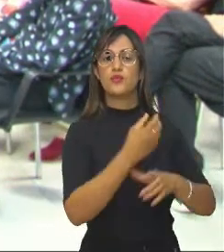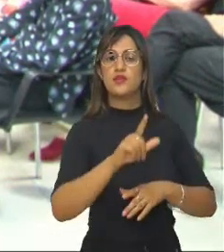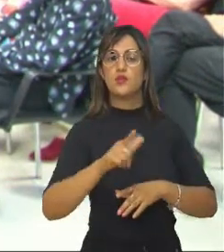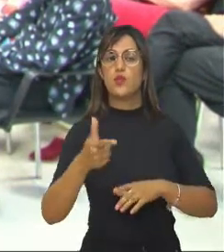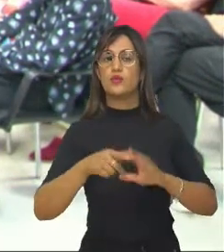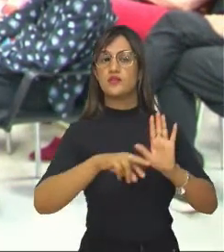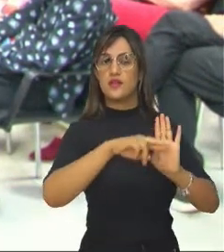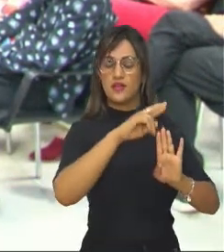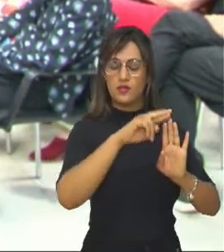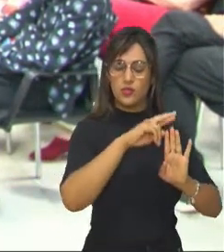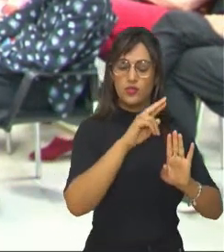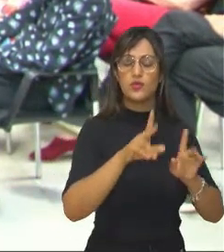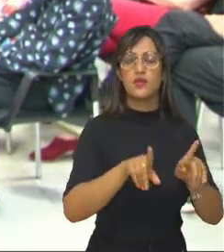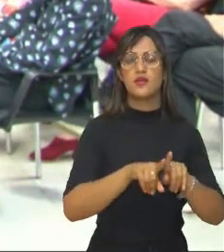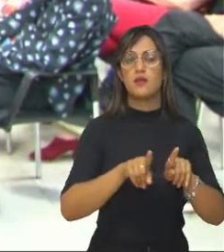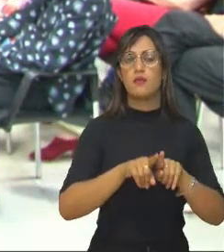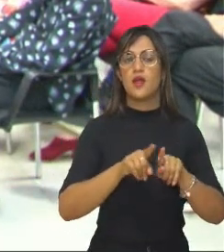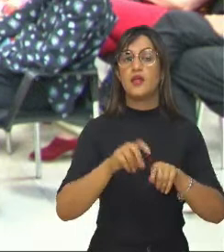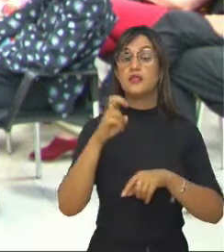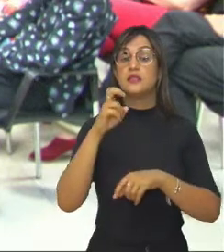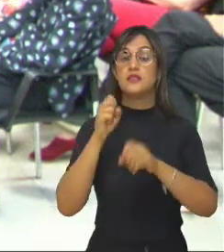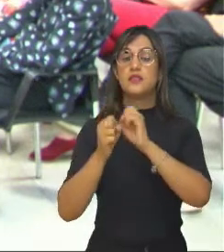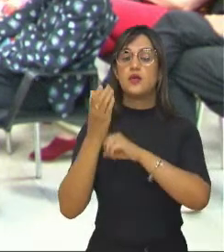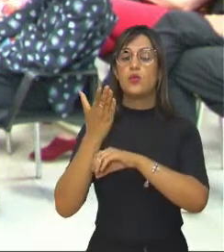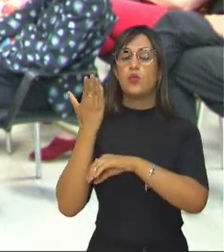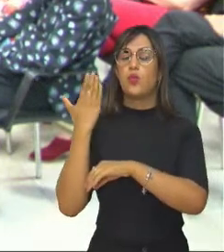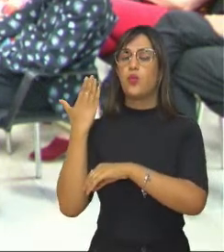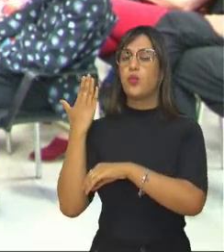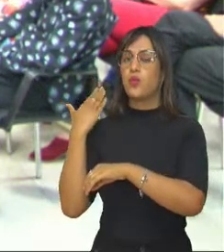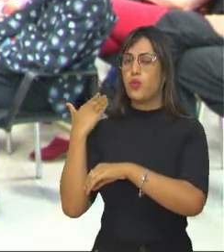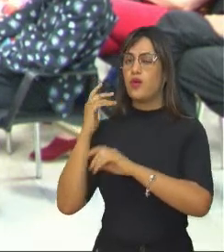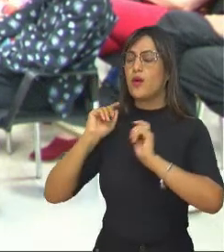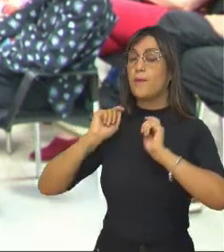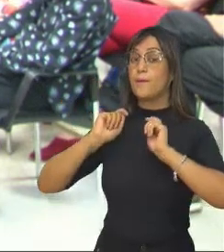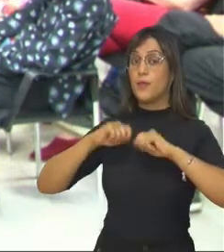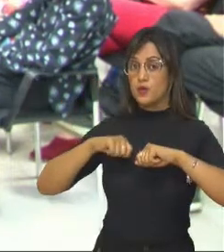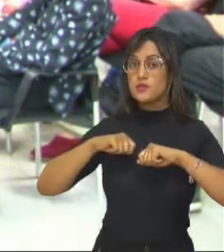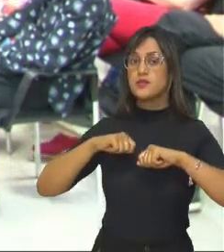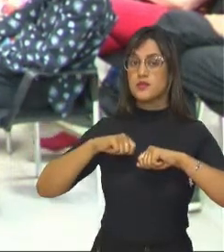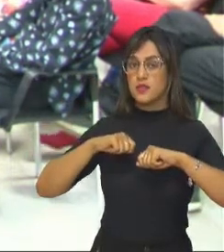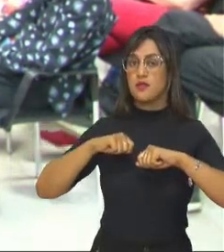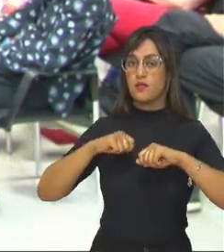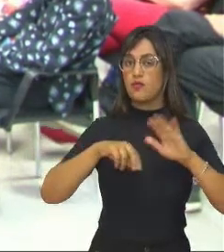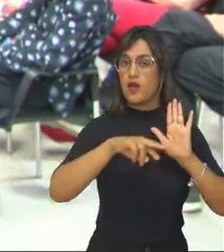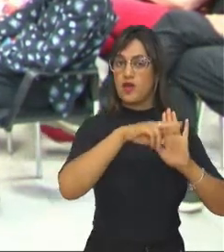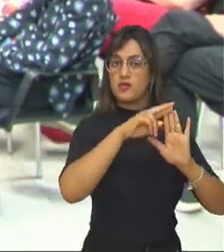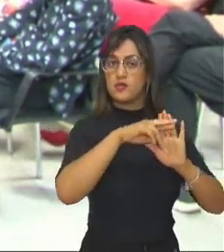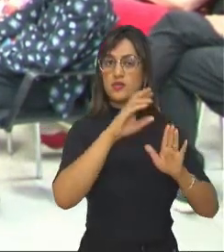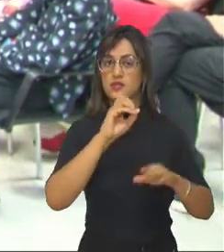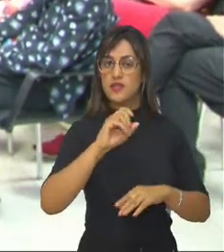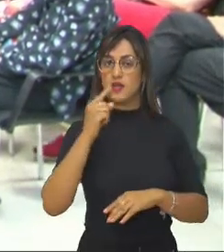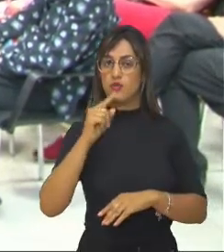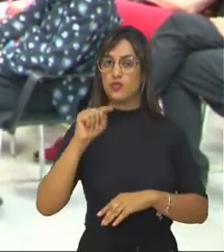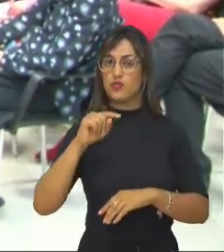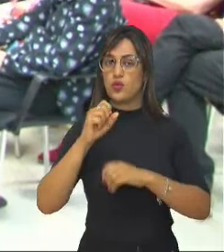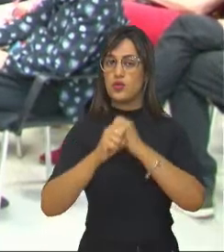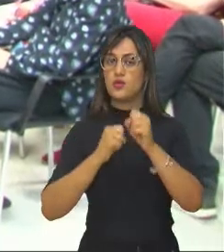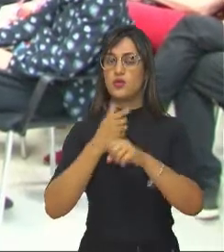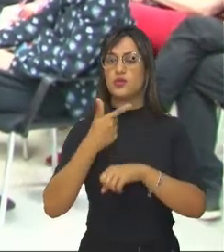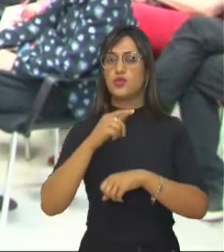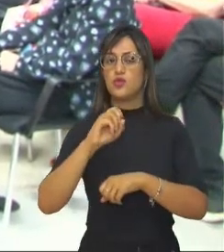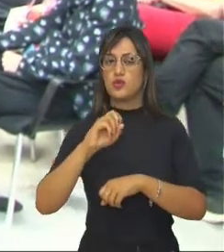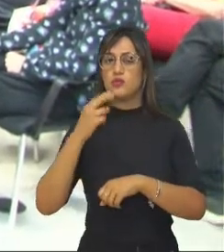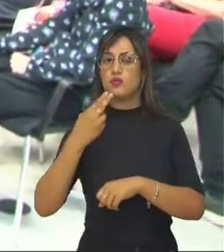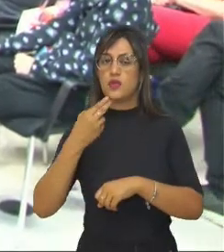resoluções. Se 5 anos atrás o que foi possível foi a resolução 01-2018, hoje é